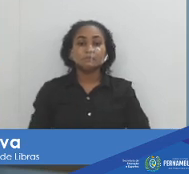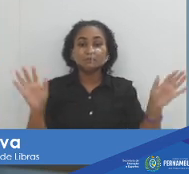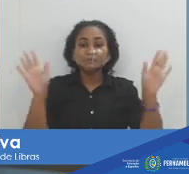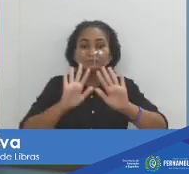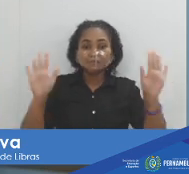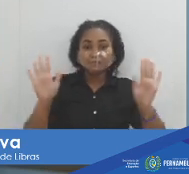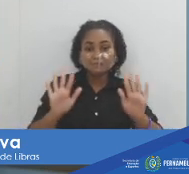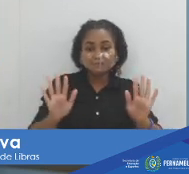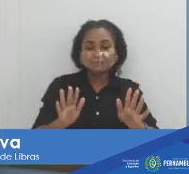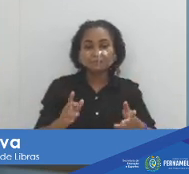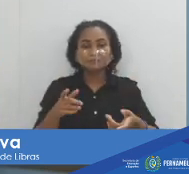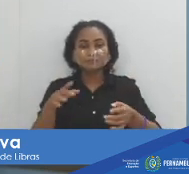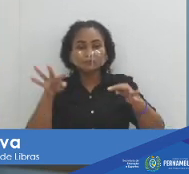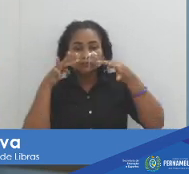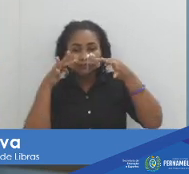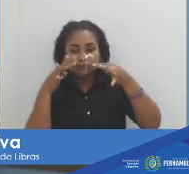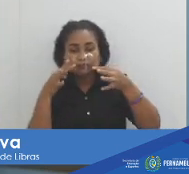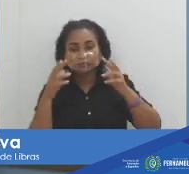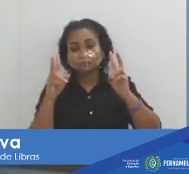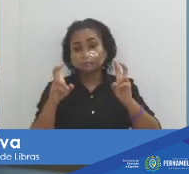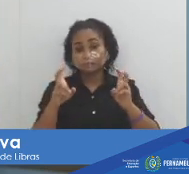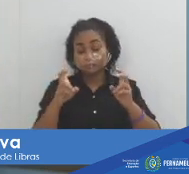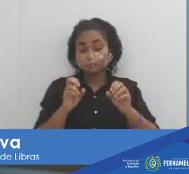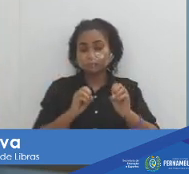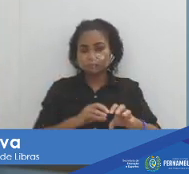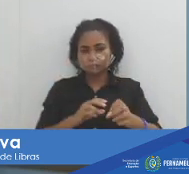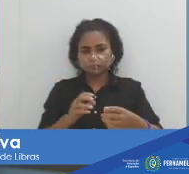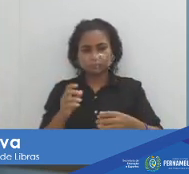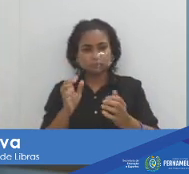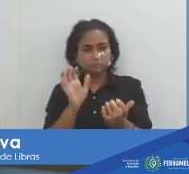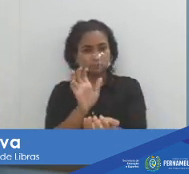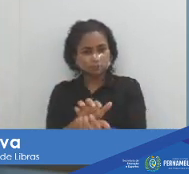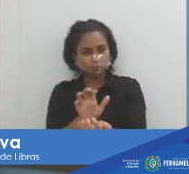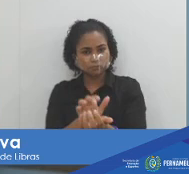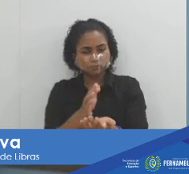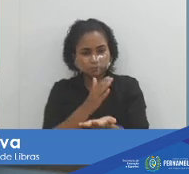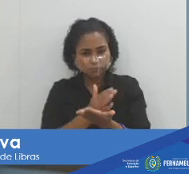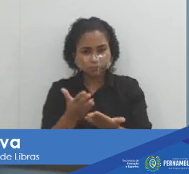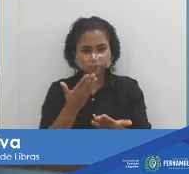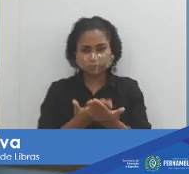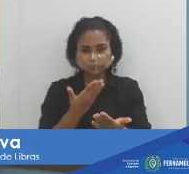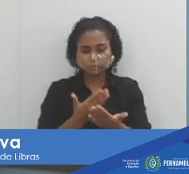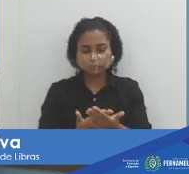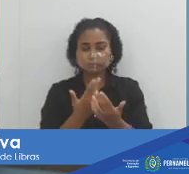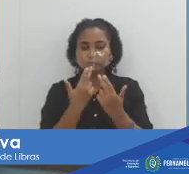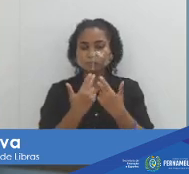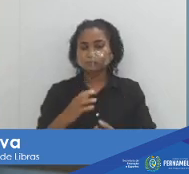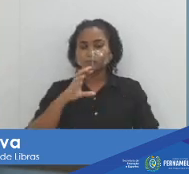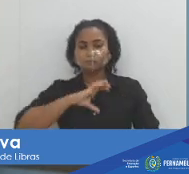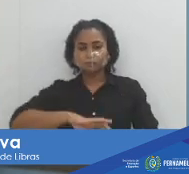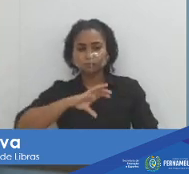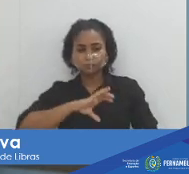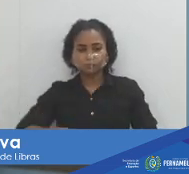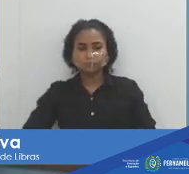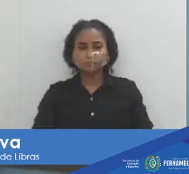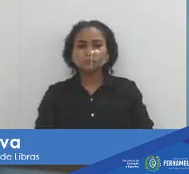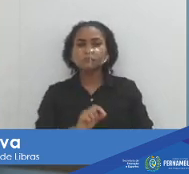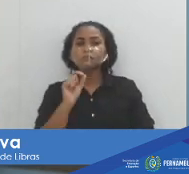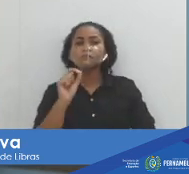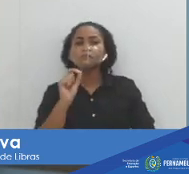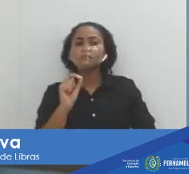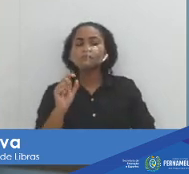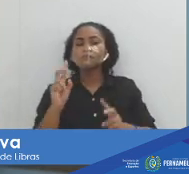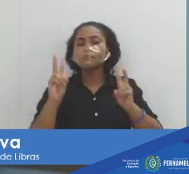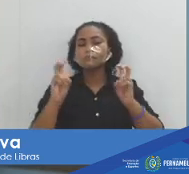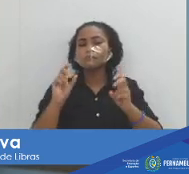Olá pessoal ligado no EducaPE, vamos começar mais uma aula de língua portuguesa com um